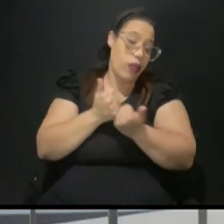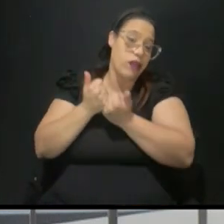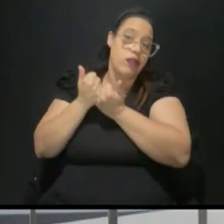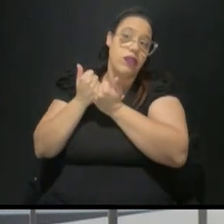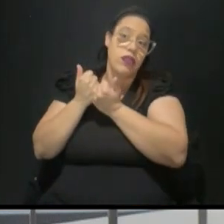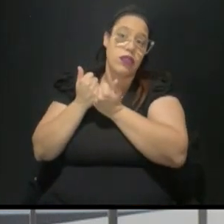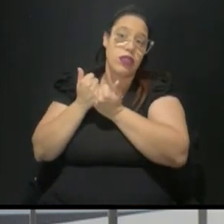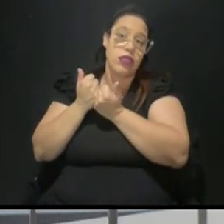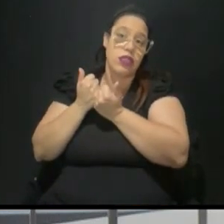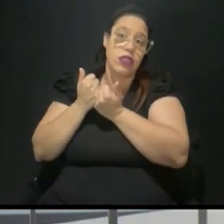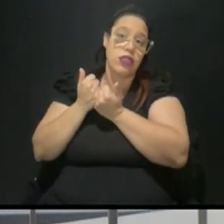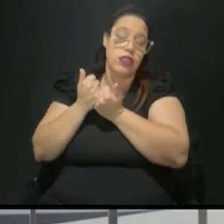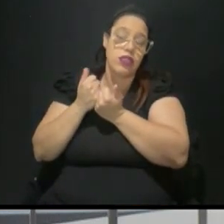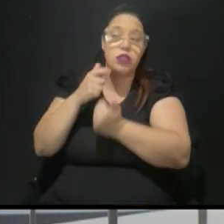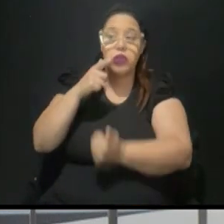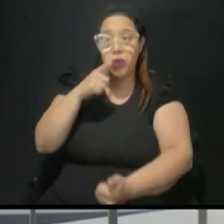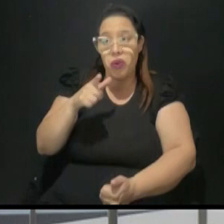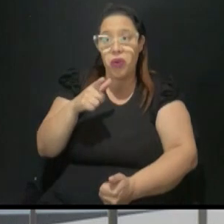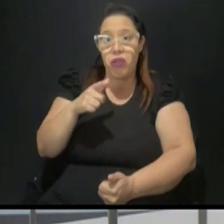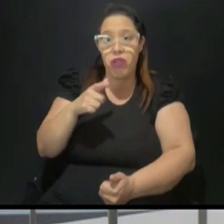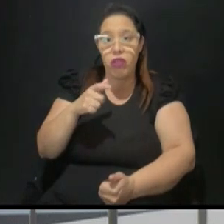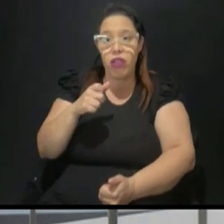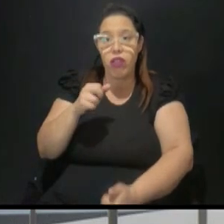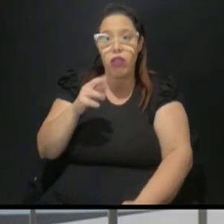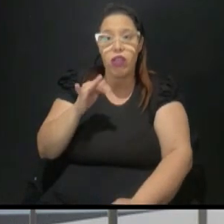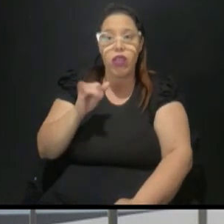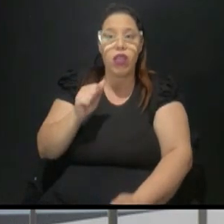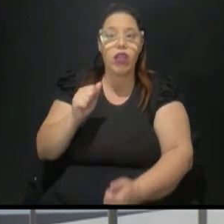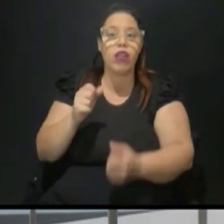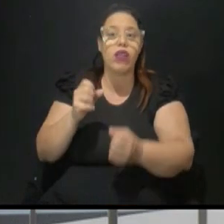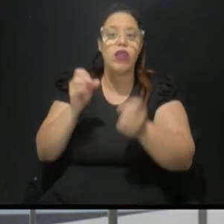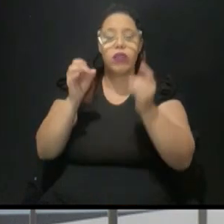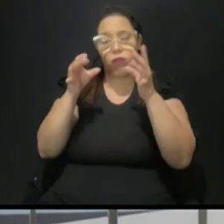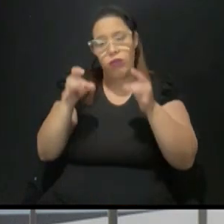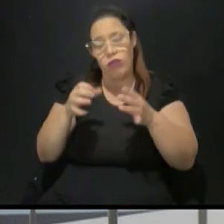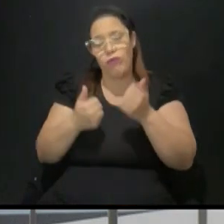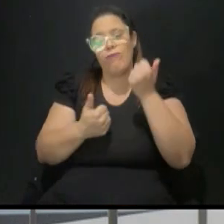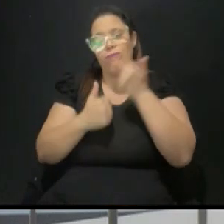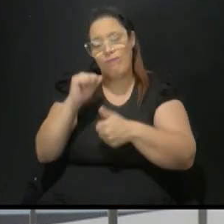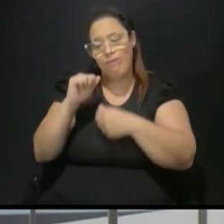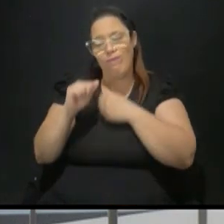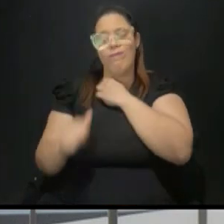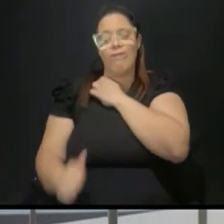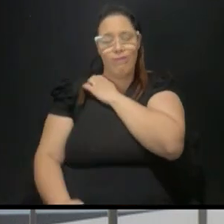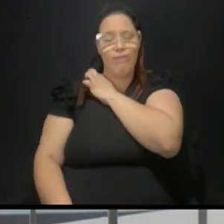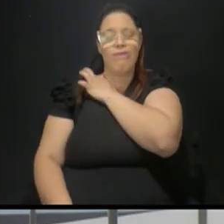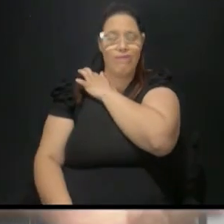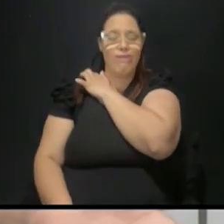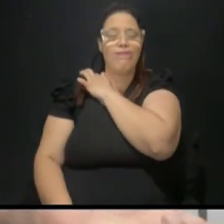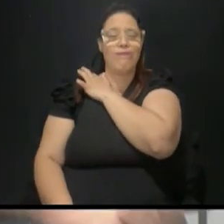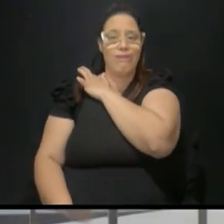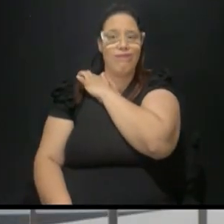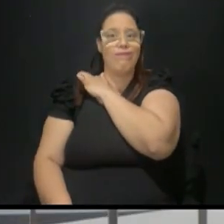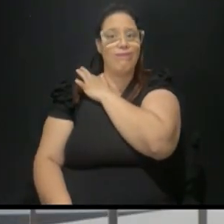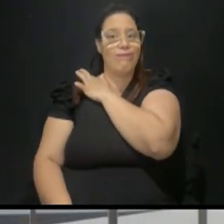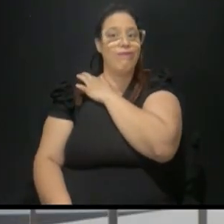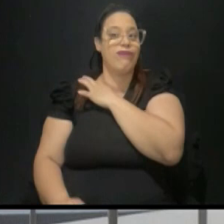o atleta exclusivo para desenvolver a modalidade, né? Tá. Então, muitos atletas